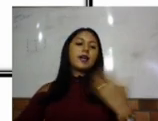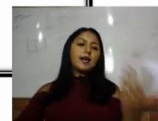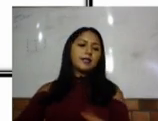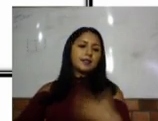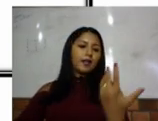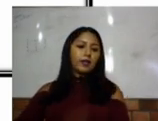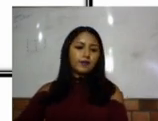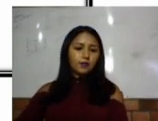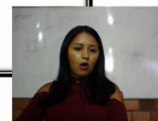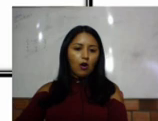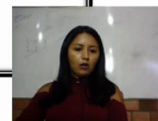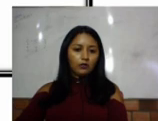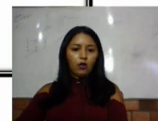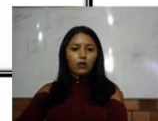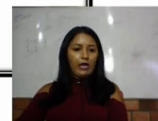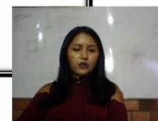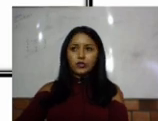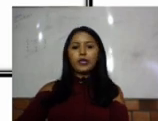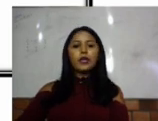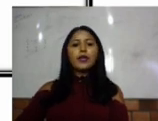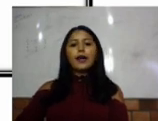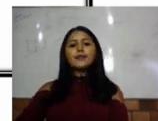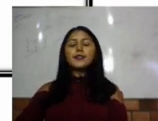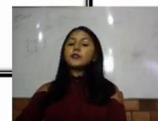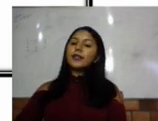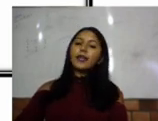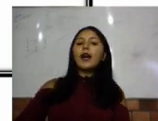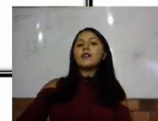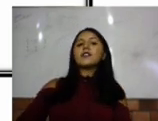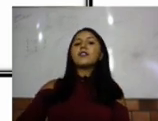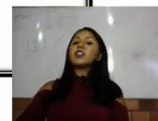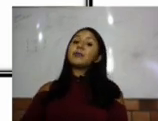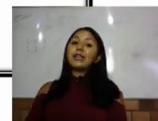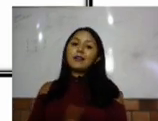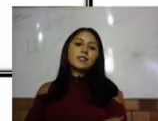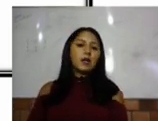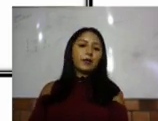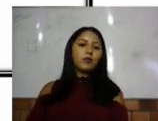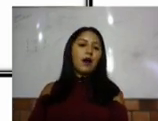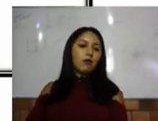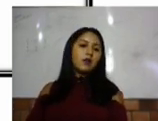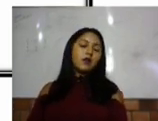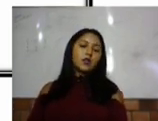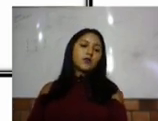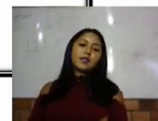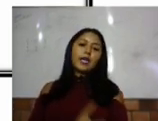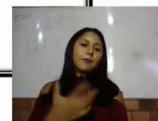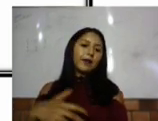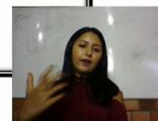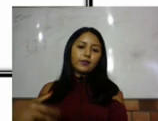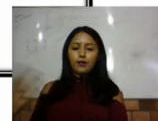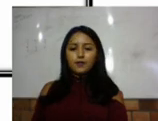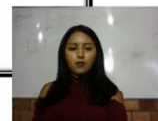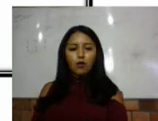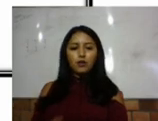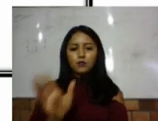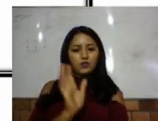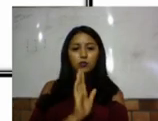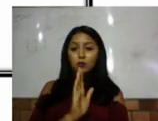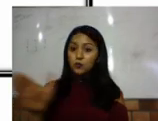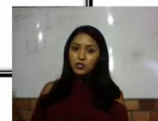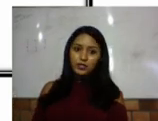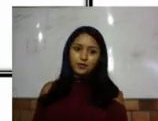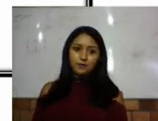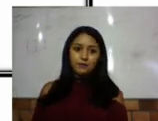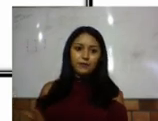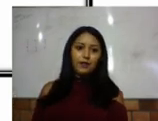com as crianças sai da escola do colégio né aí 5:00 da tarde então também uma ação habitual não sempre que a gente tá na